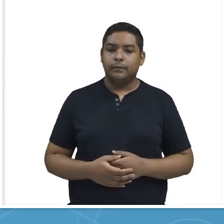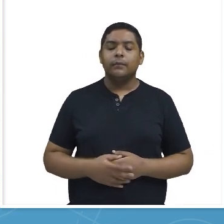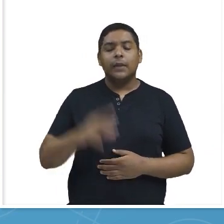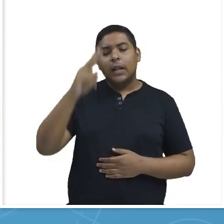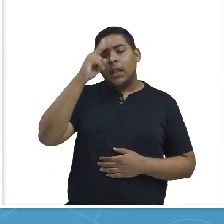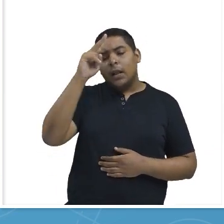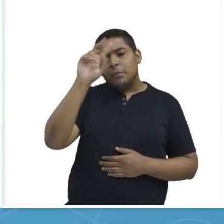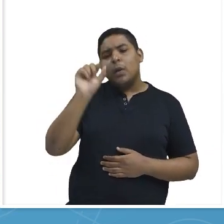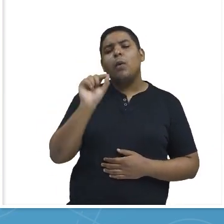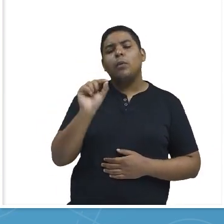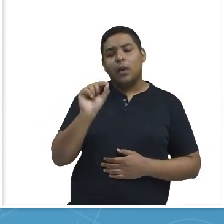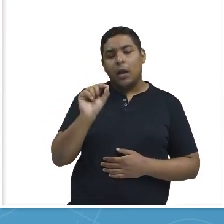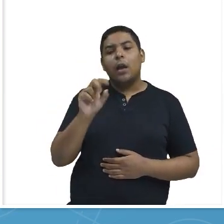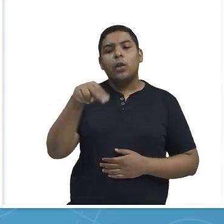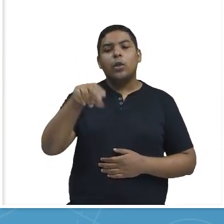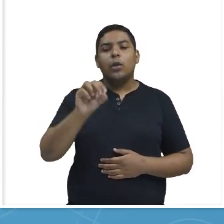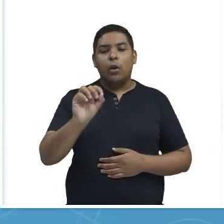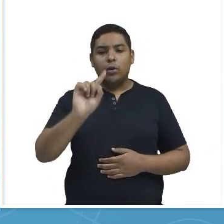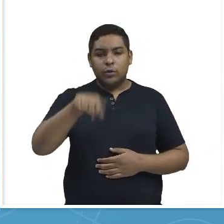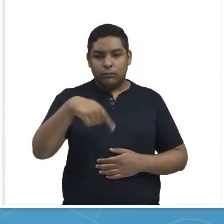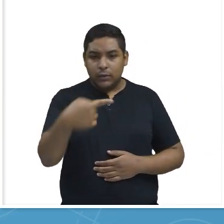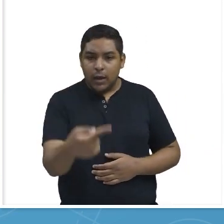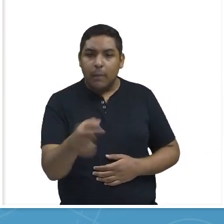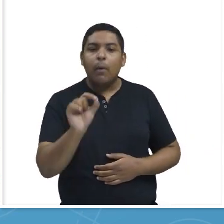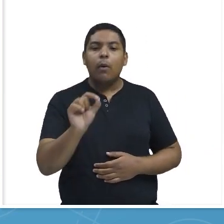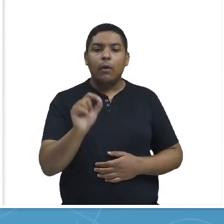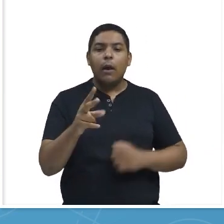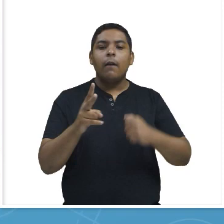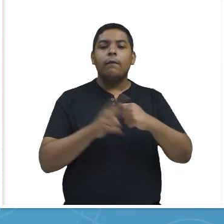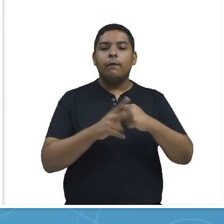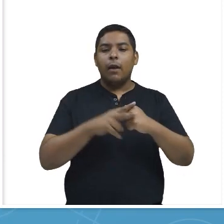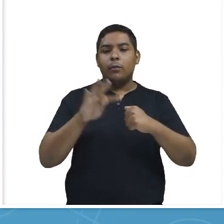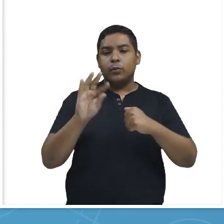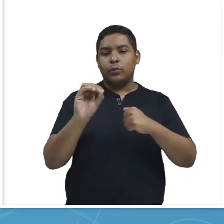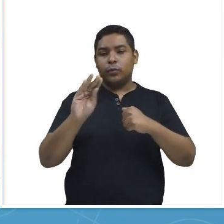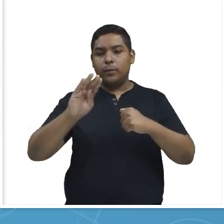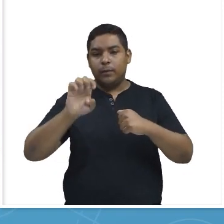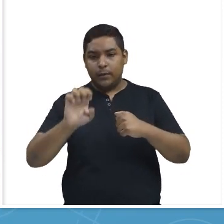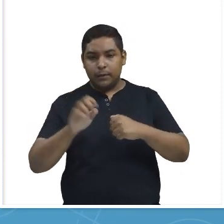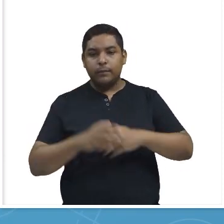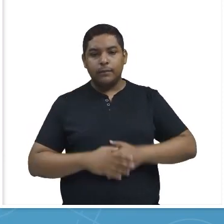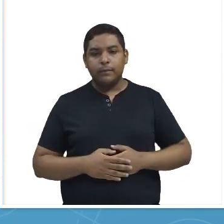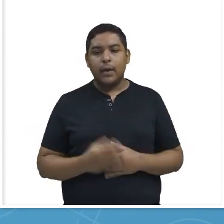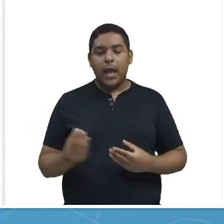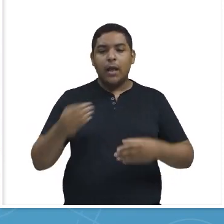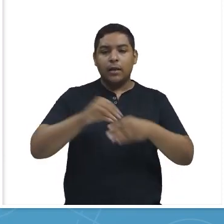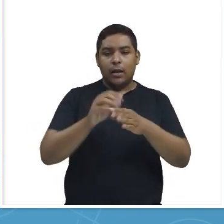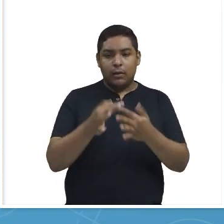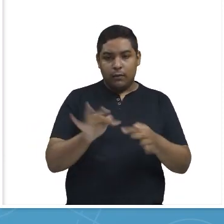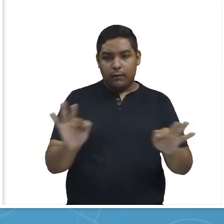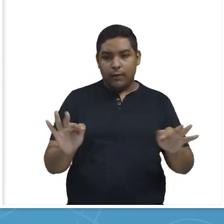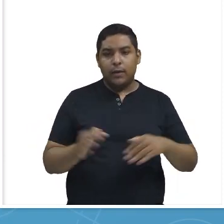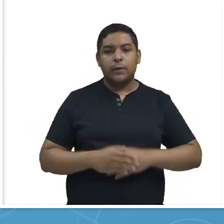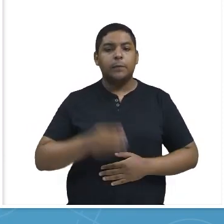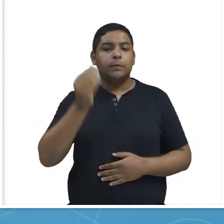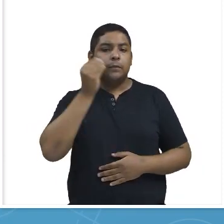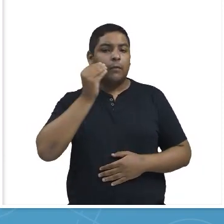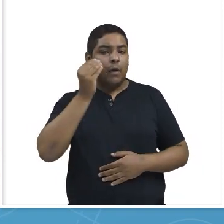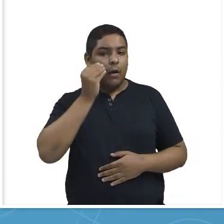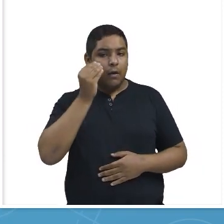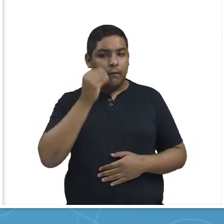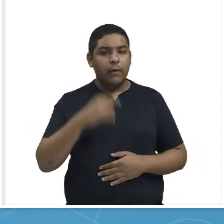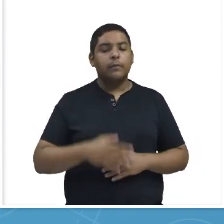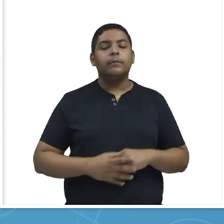o not, ele vem logo depois do verbo to be. Essa é a posição dele dentro da frase. Vamos ver mais um pouquinho da forma